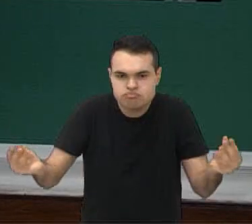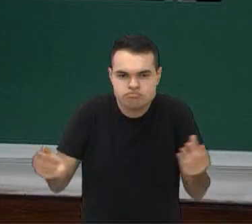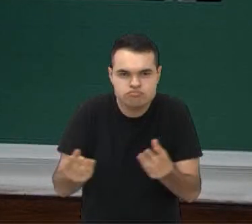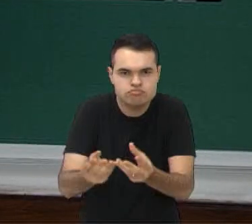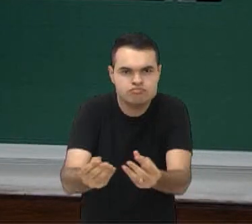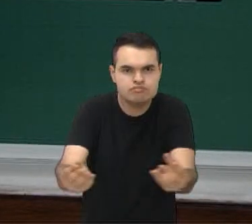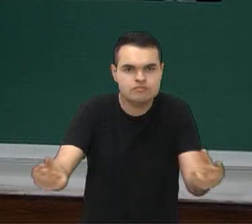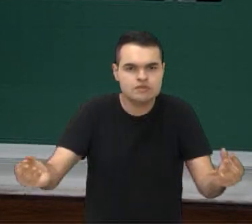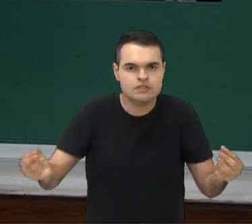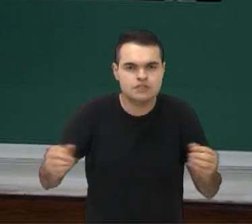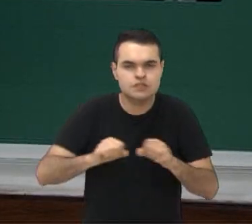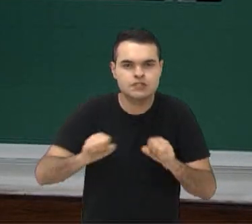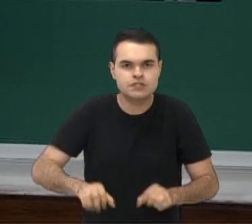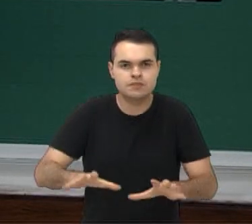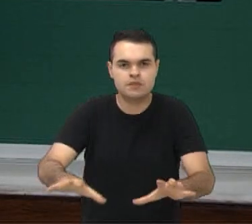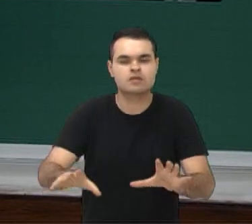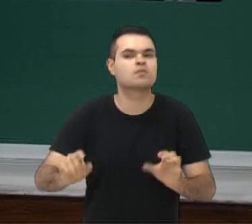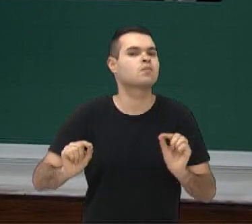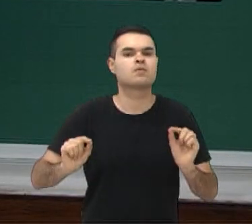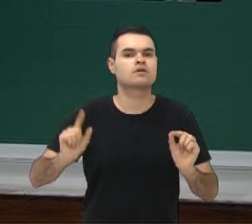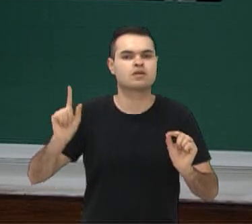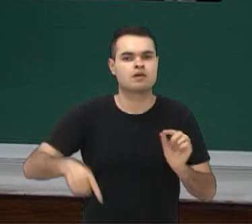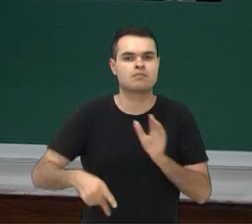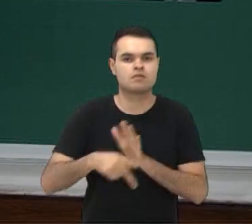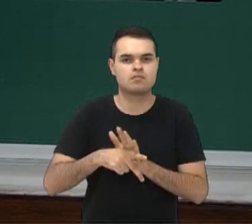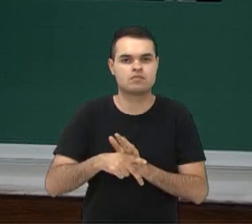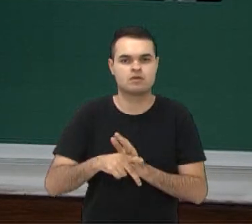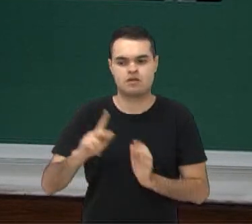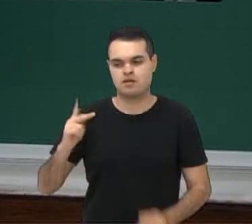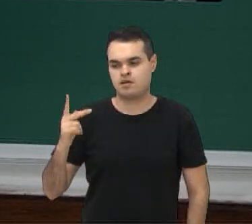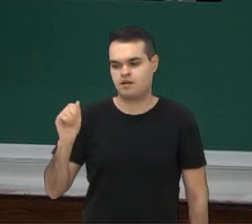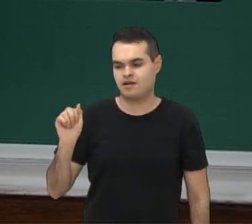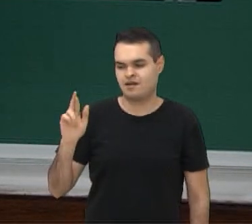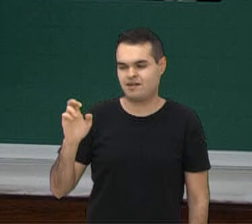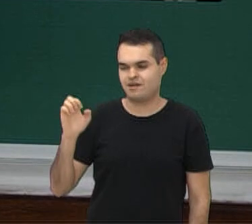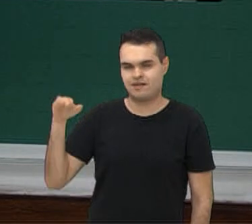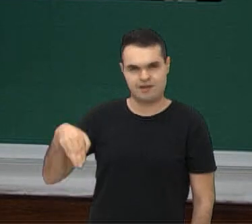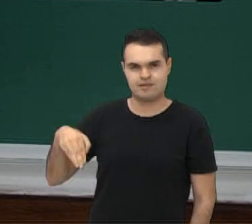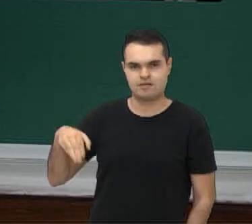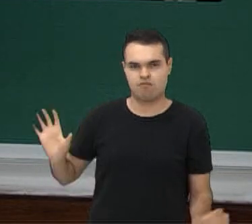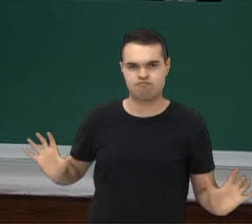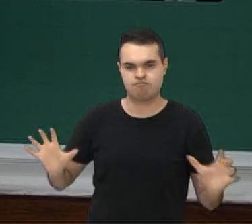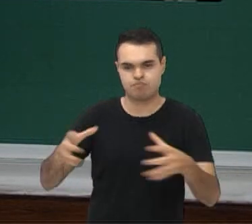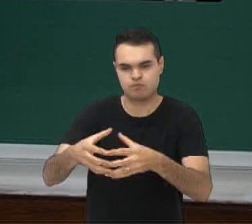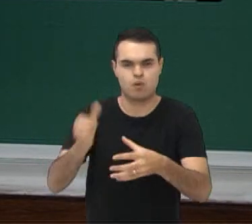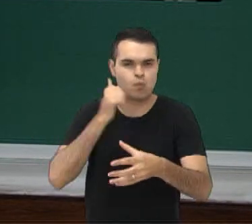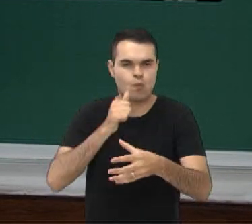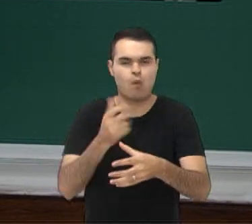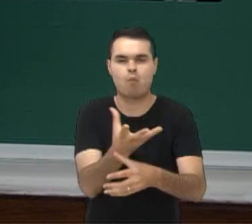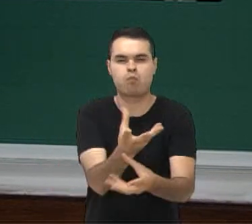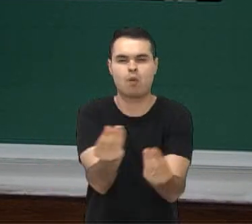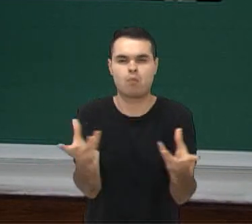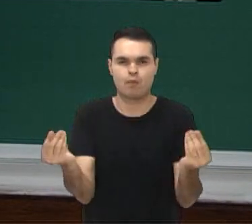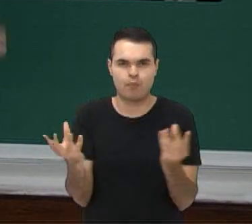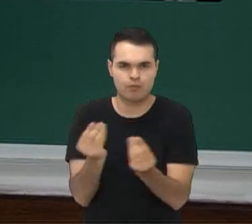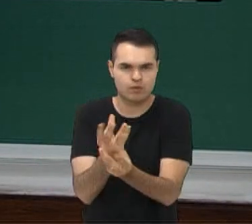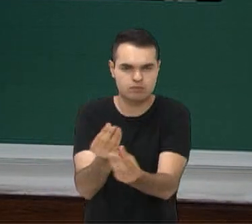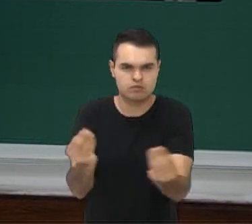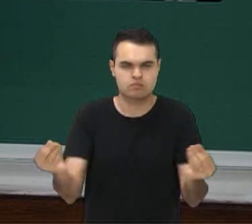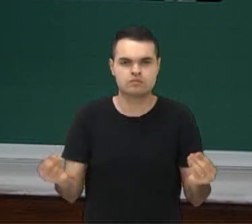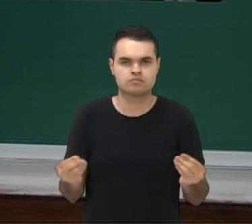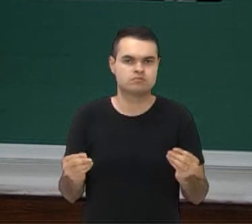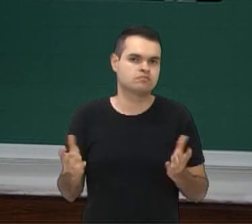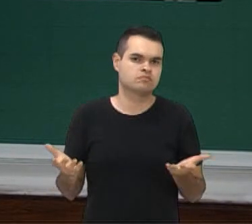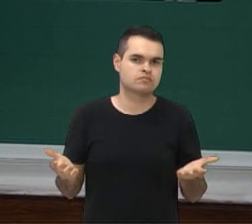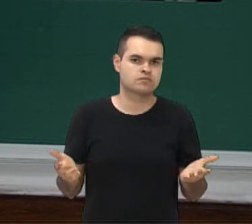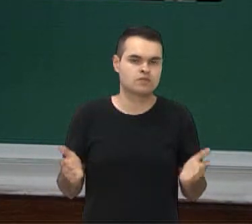esse sistema de acasalamento, ele também é conhecido como harém. Tá? Onde que acontece? Acontece entre lobos marinhos,